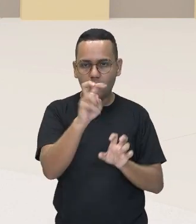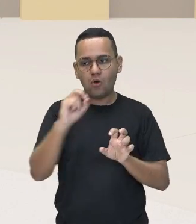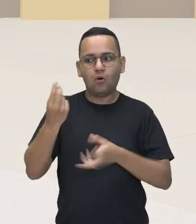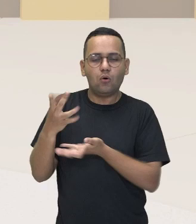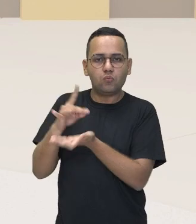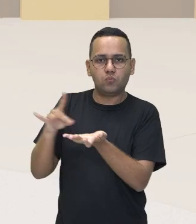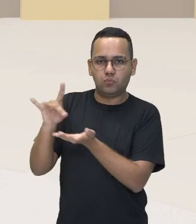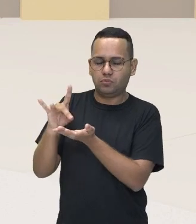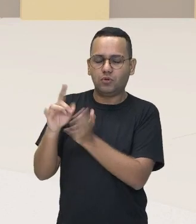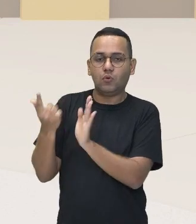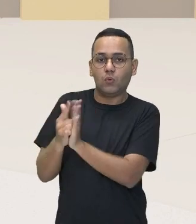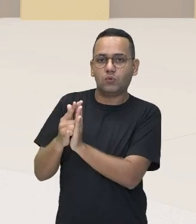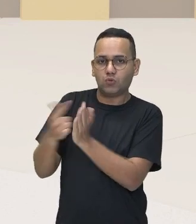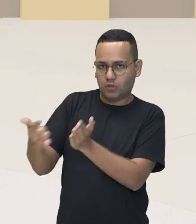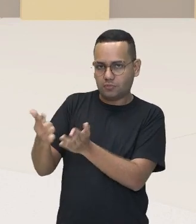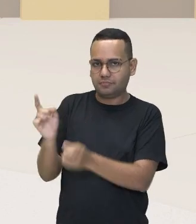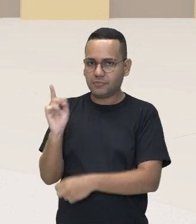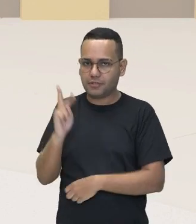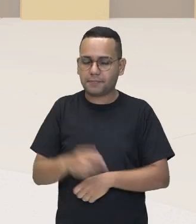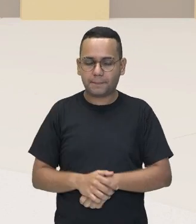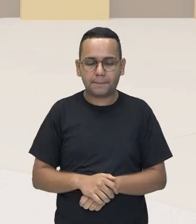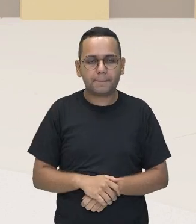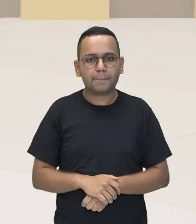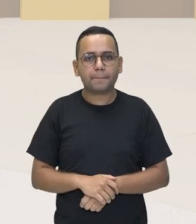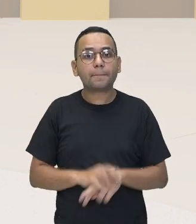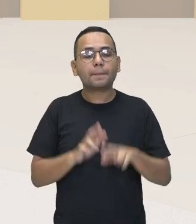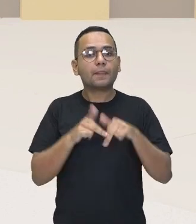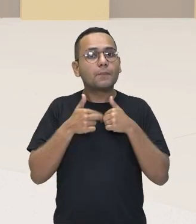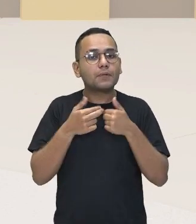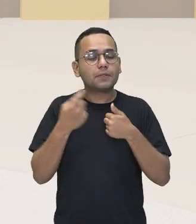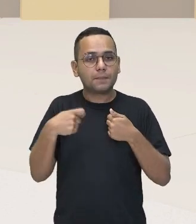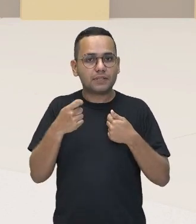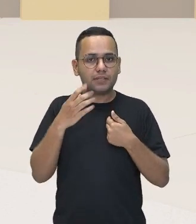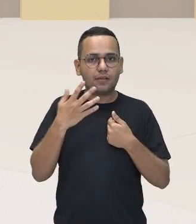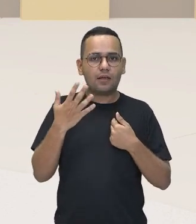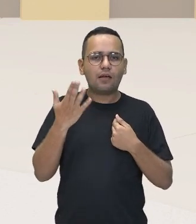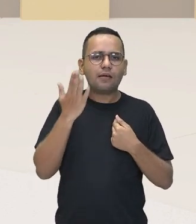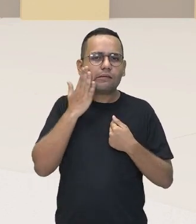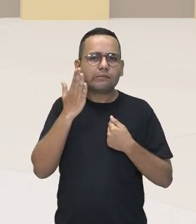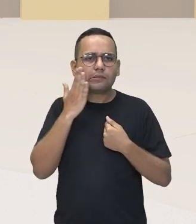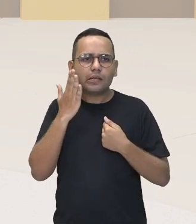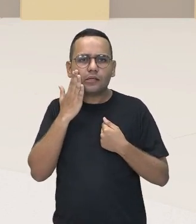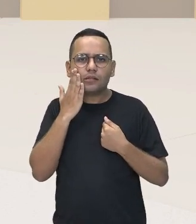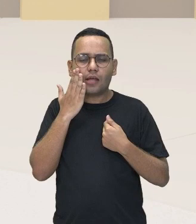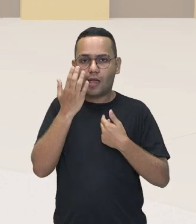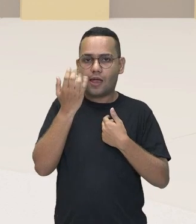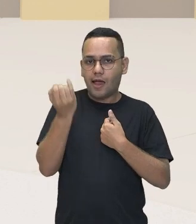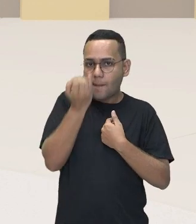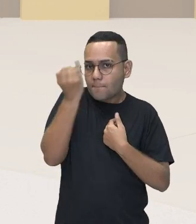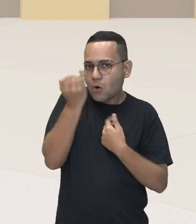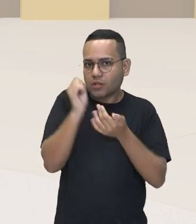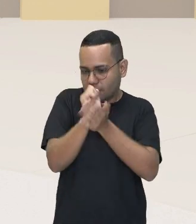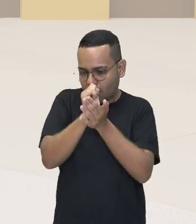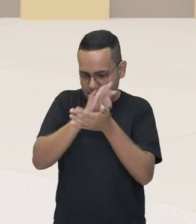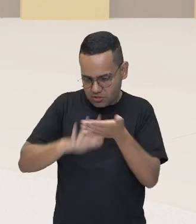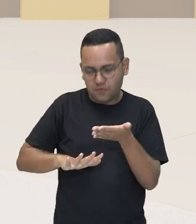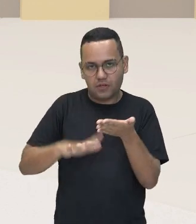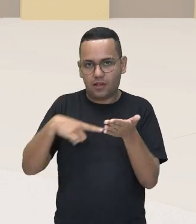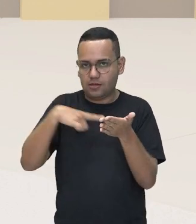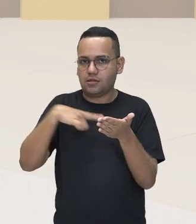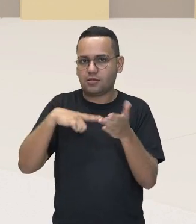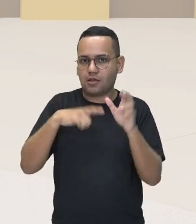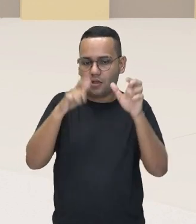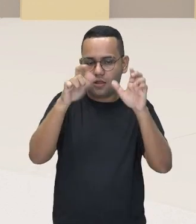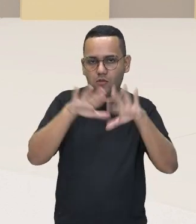a importância do trabalho que você, aluno, está fazendo aí na sua comunidade, né? E que vamos socializar. Então, olha